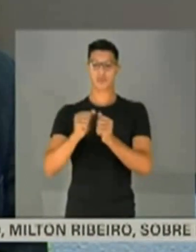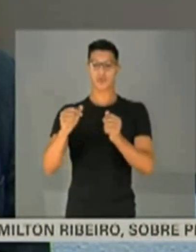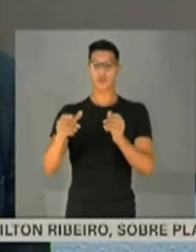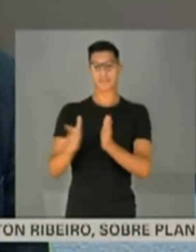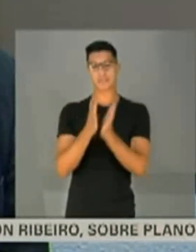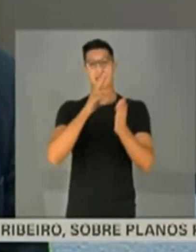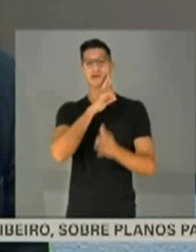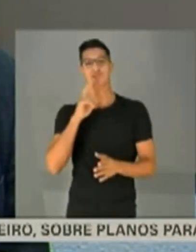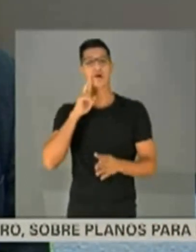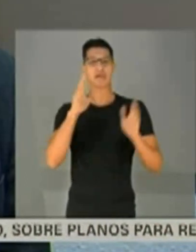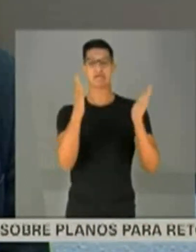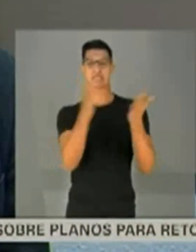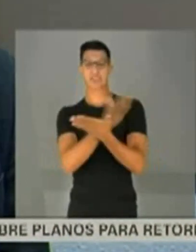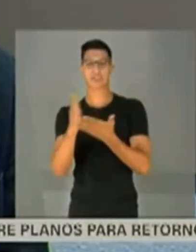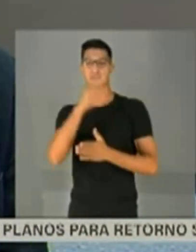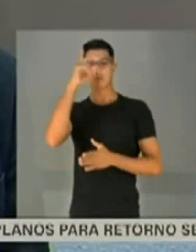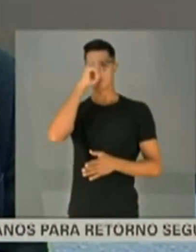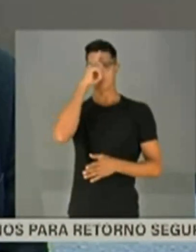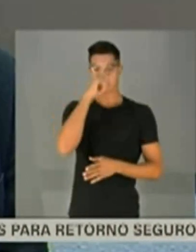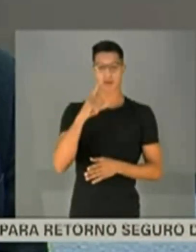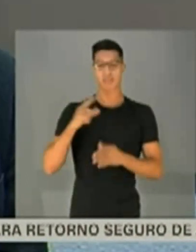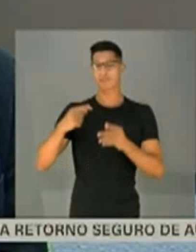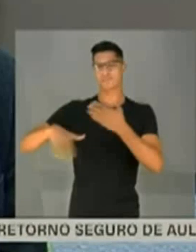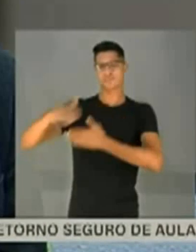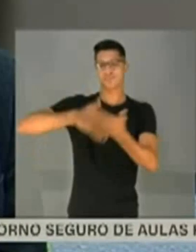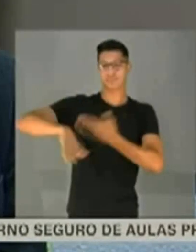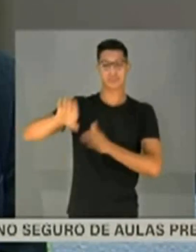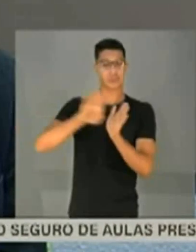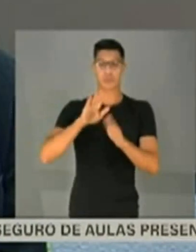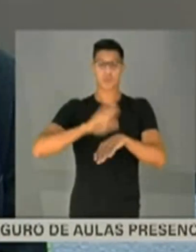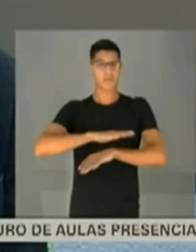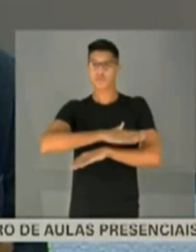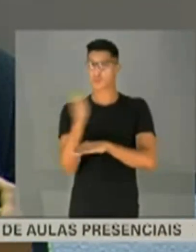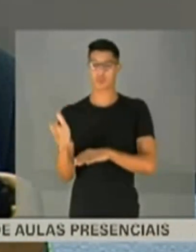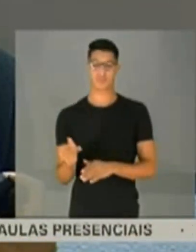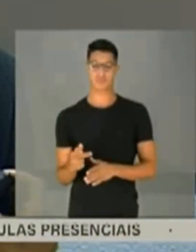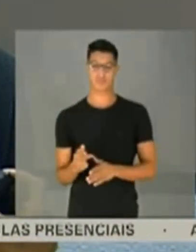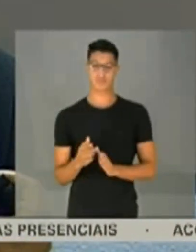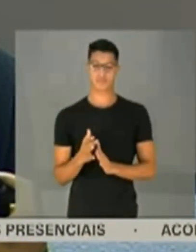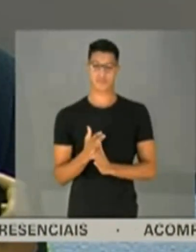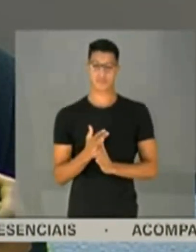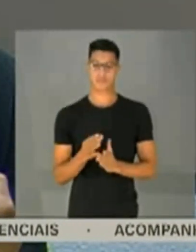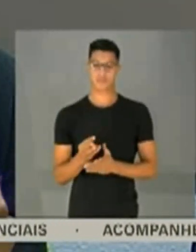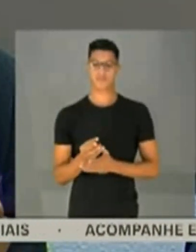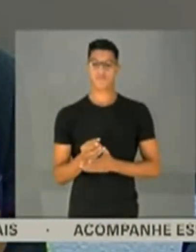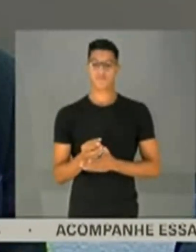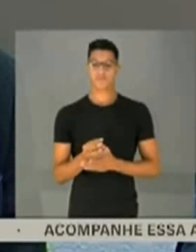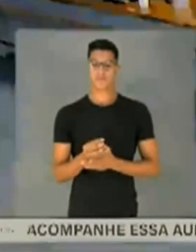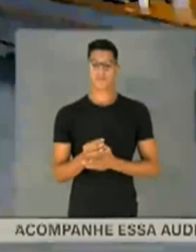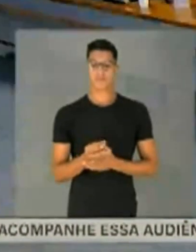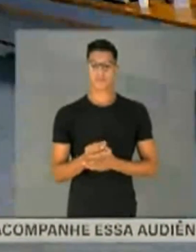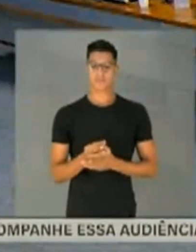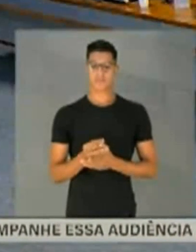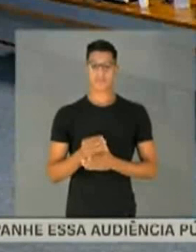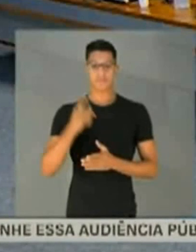jornalistas aqui, na internet, no YouTube, e proteger esse terrorismo que está no governo federal. Esses terroristas, uma